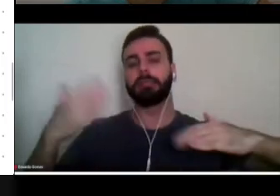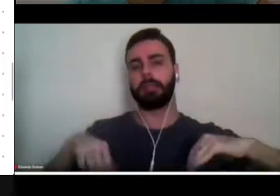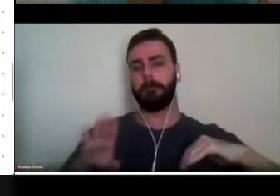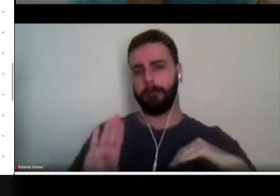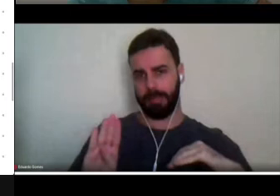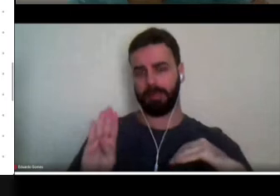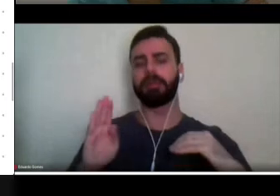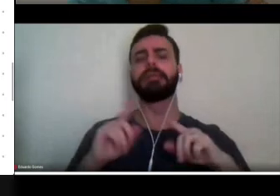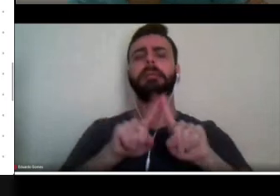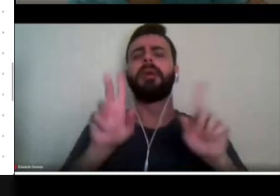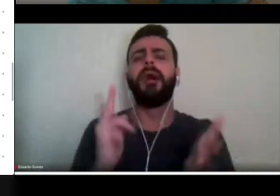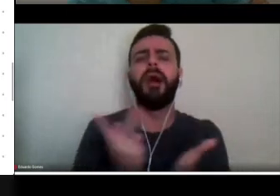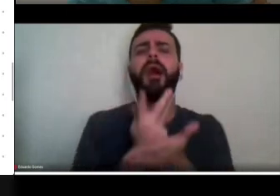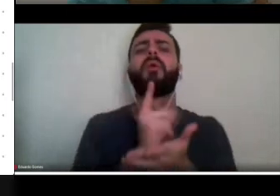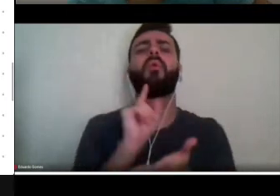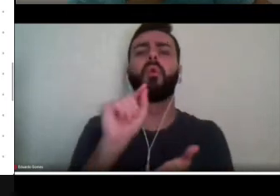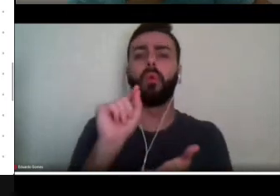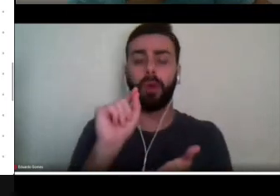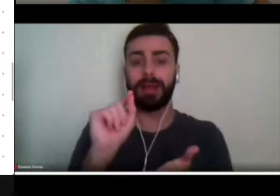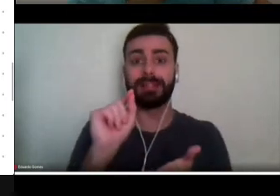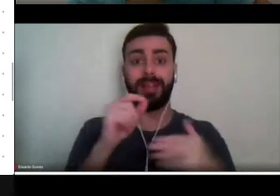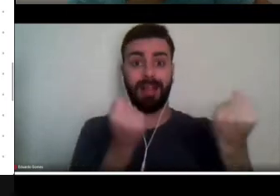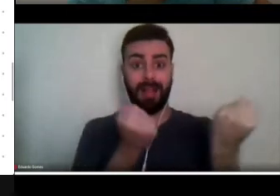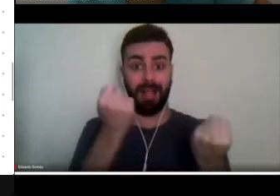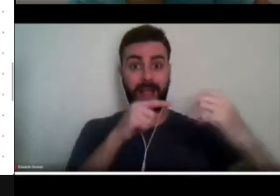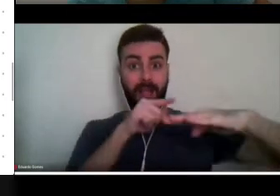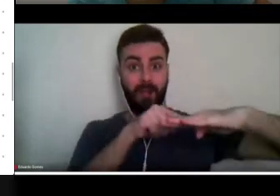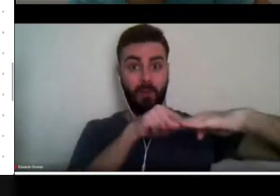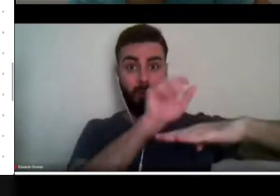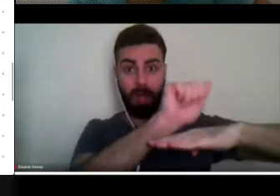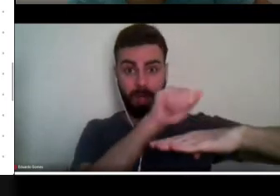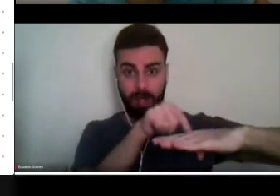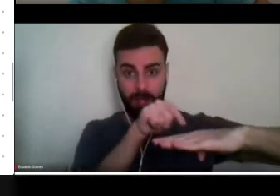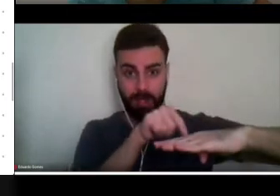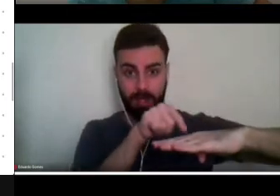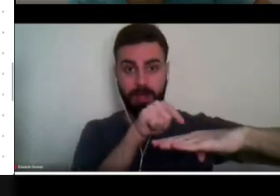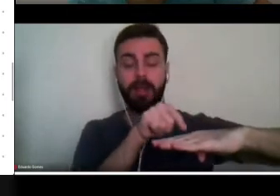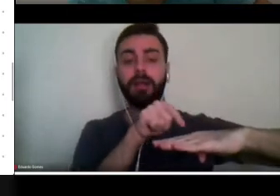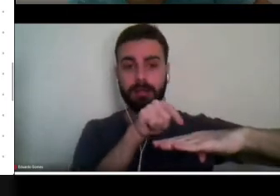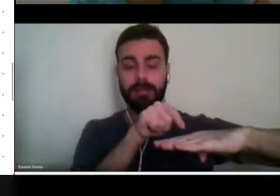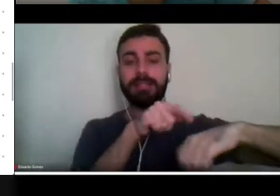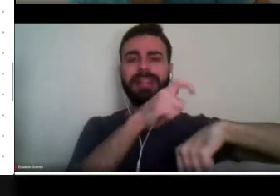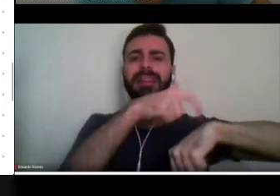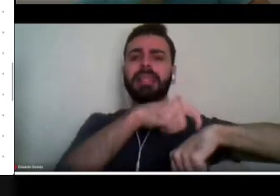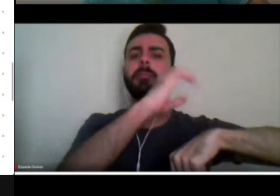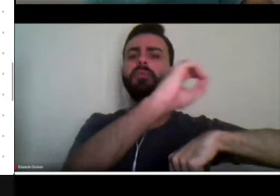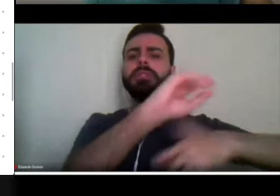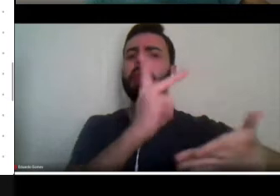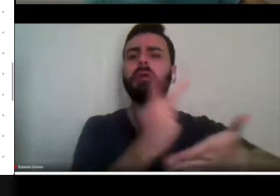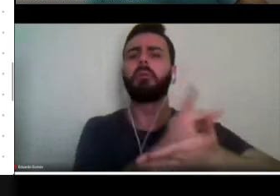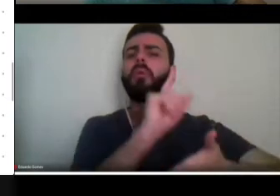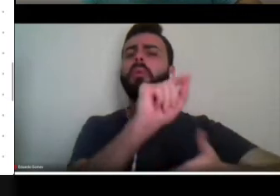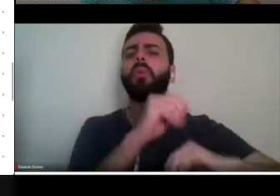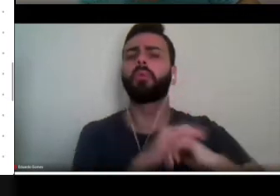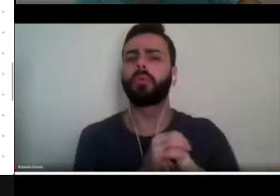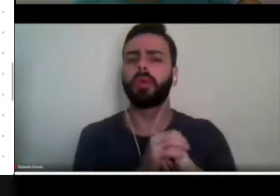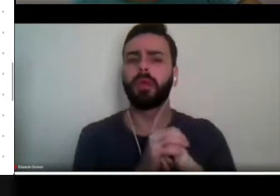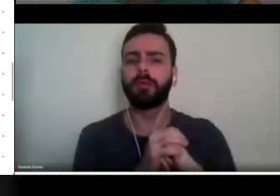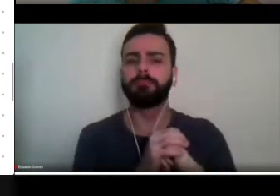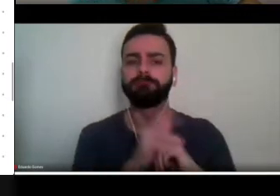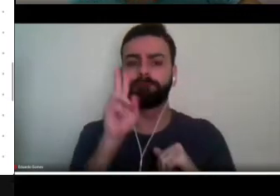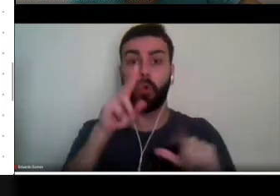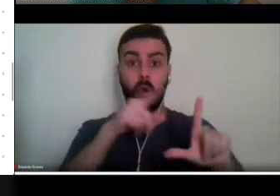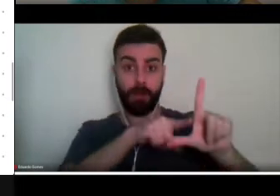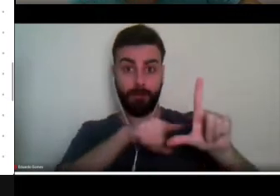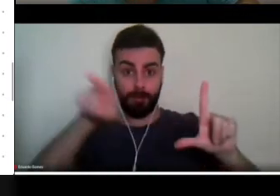em t igual a 0? Observe que a curva do carro A em t igual a 0 possui inclinação igual a 0.